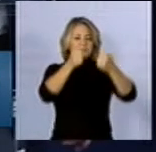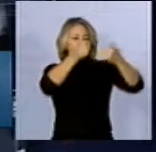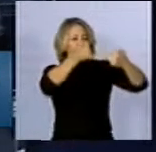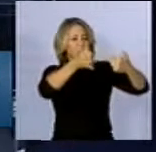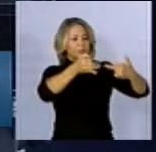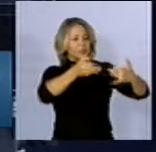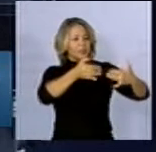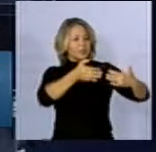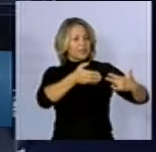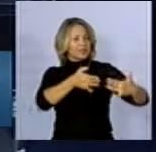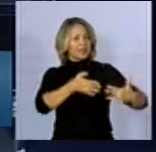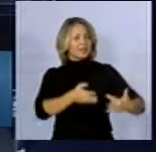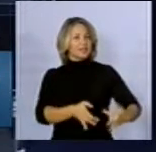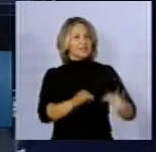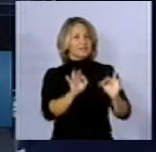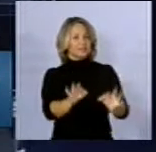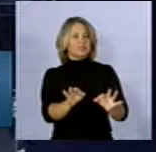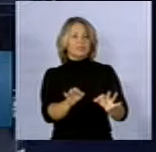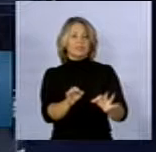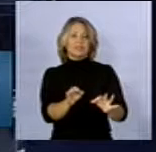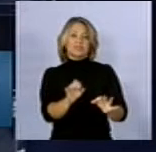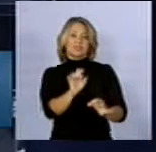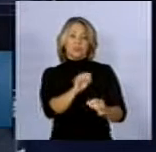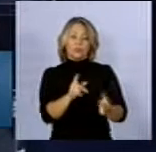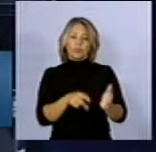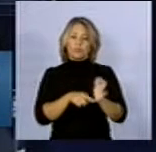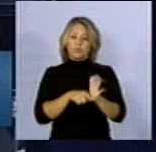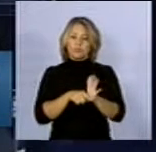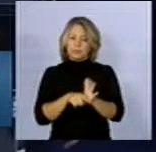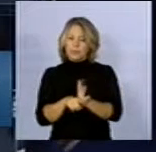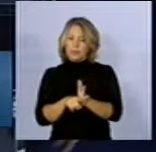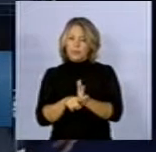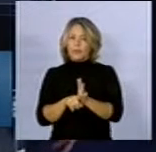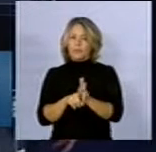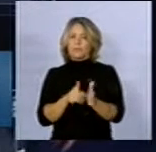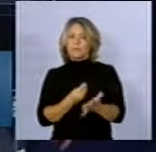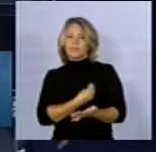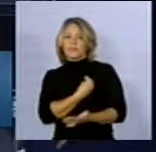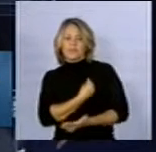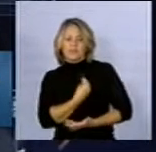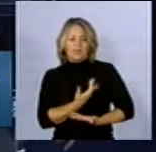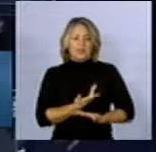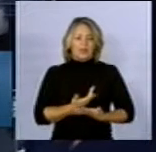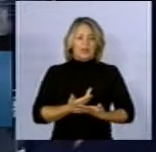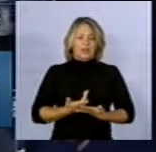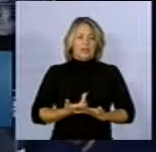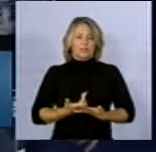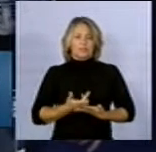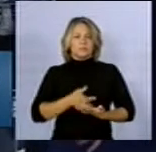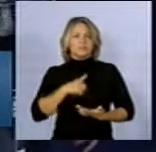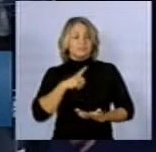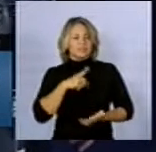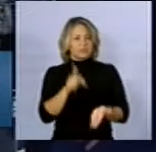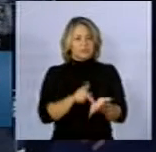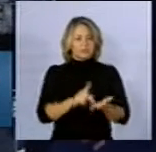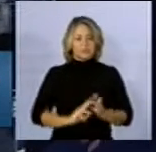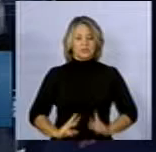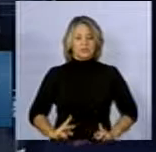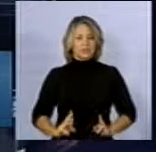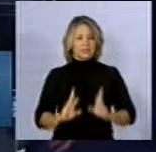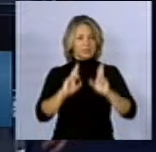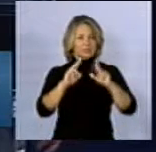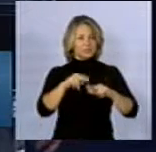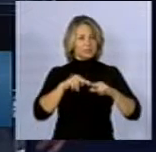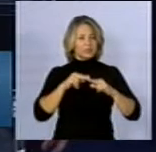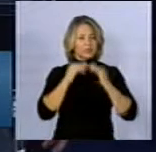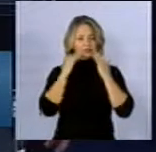explicado razoavelmente como o processo do câncer pode ser desenvolvido em consequência desta